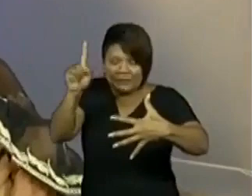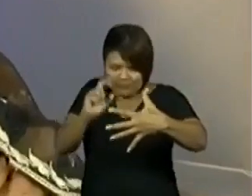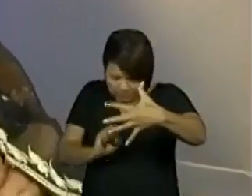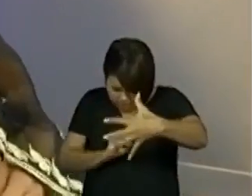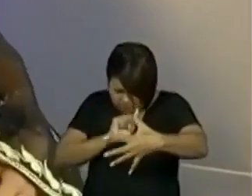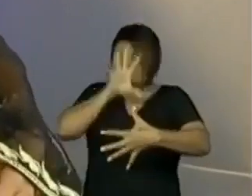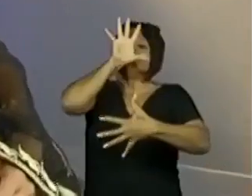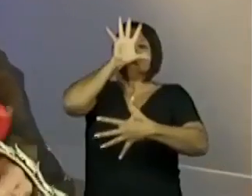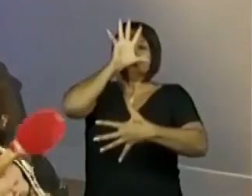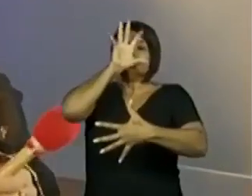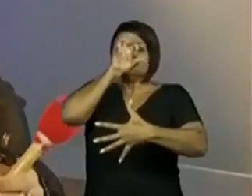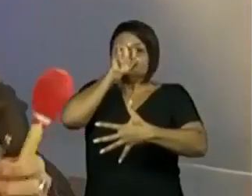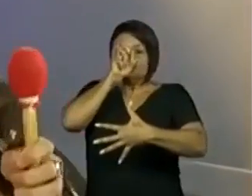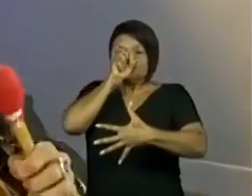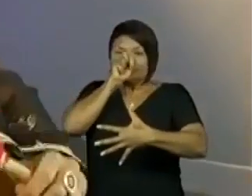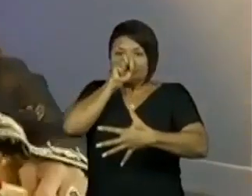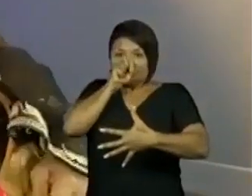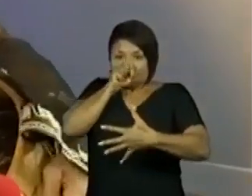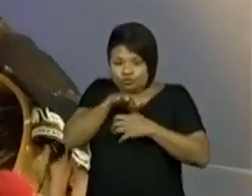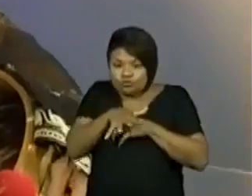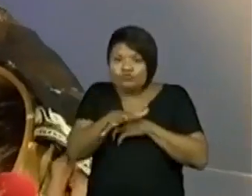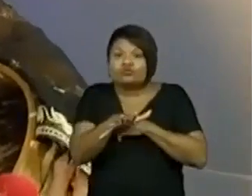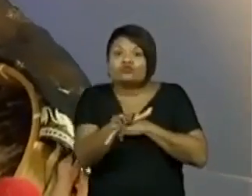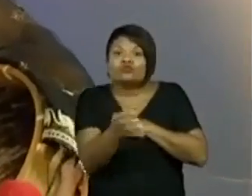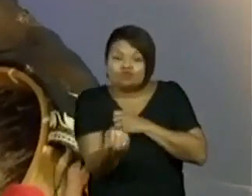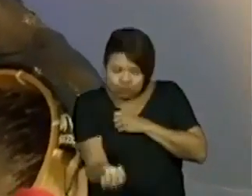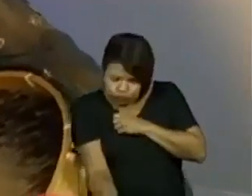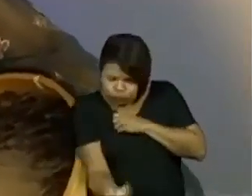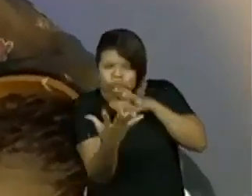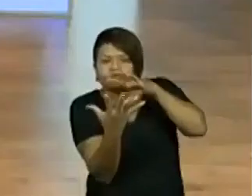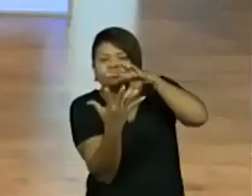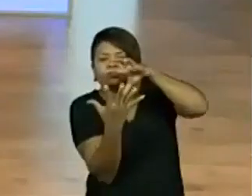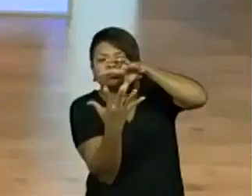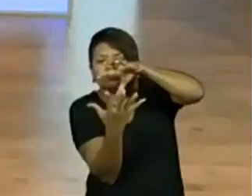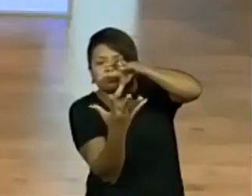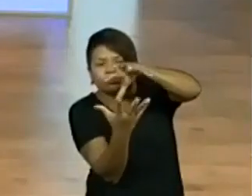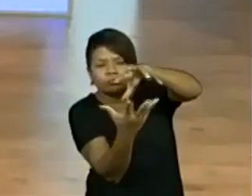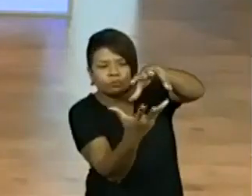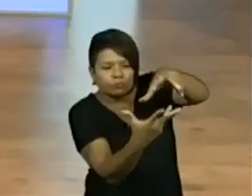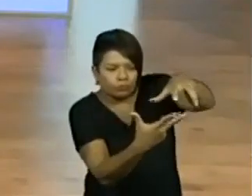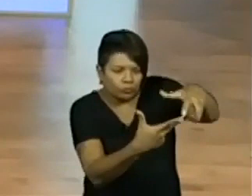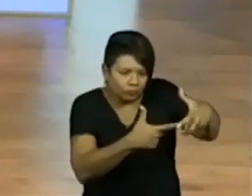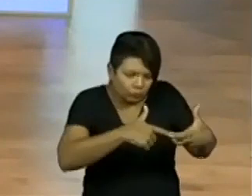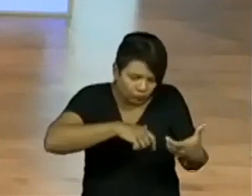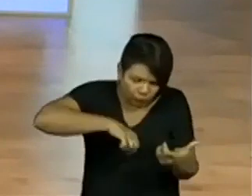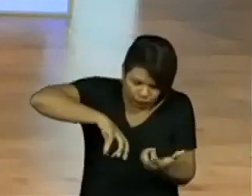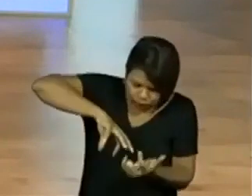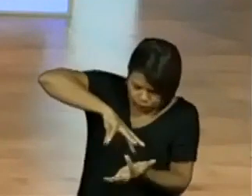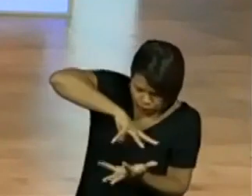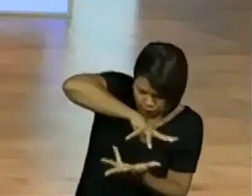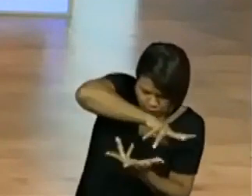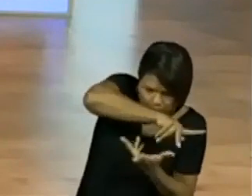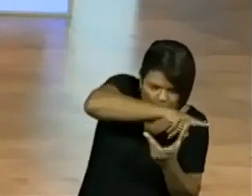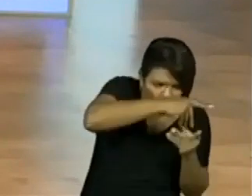nasceu o espírito da Mãe Terra, uma serpente